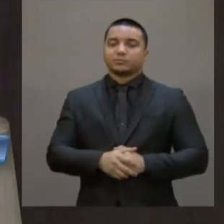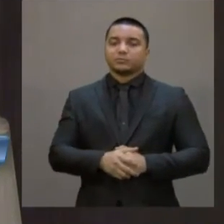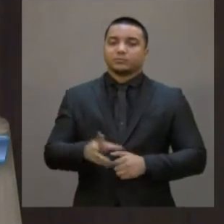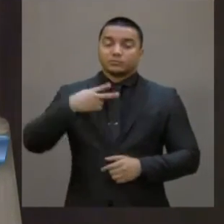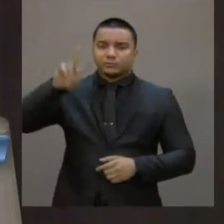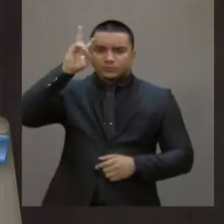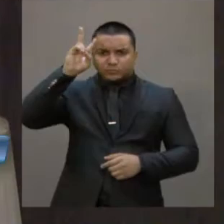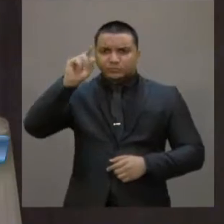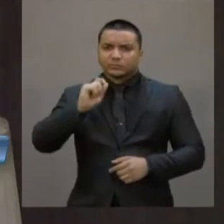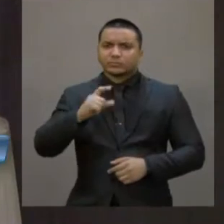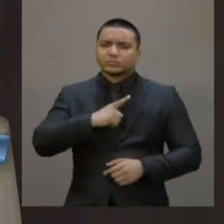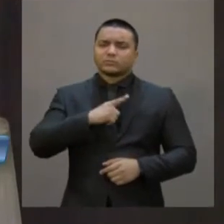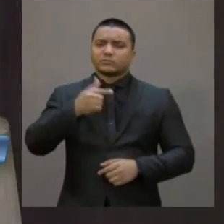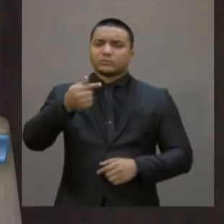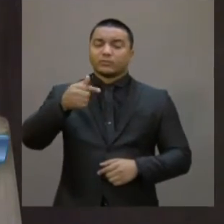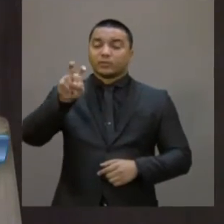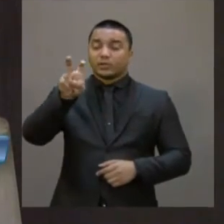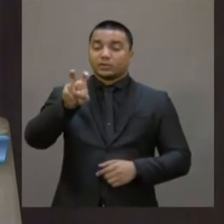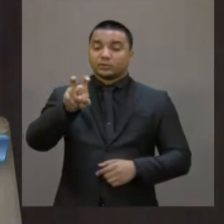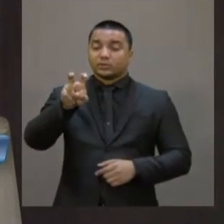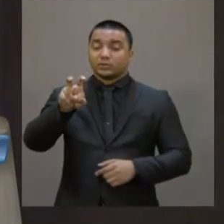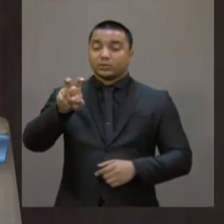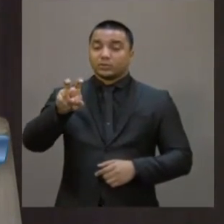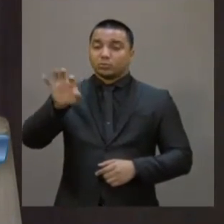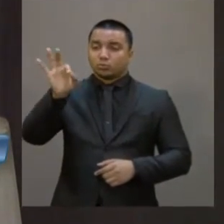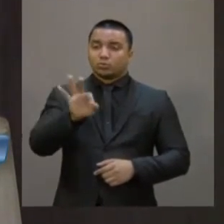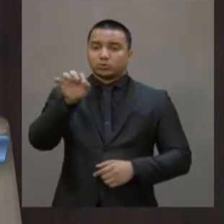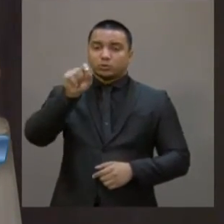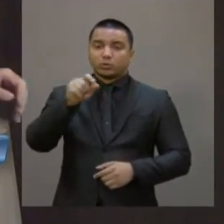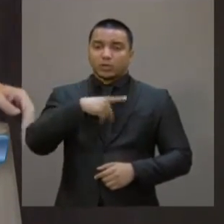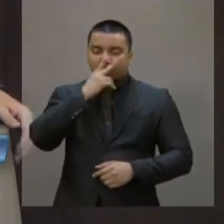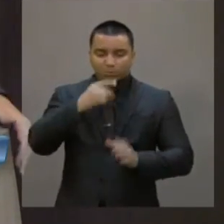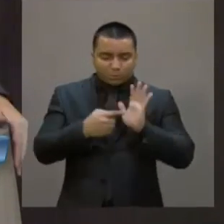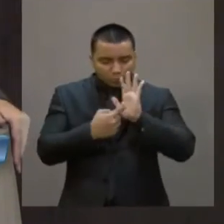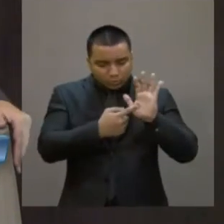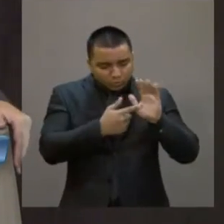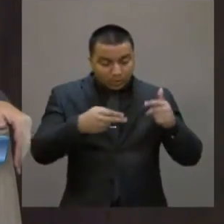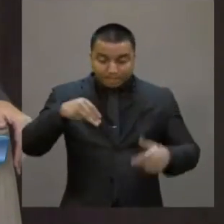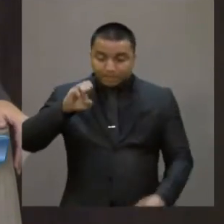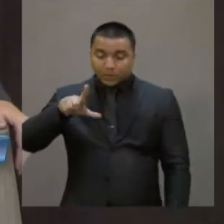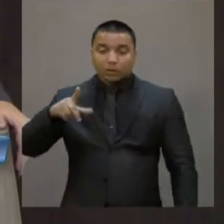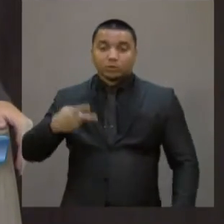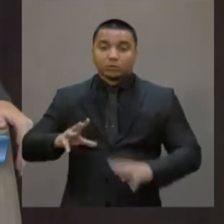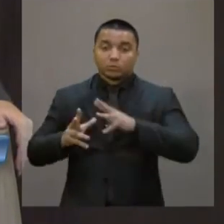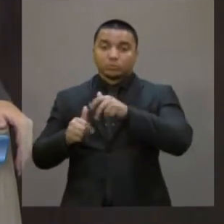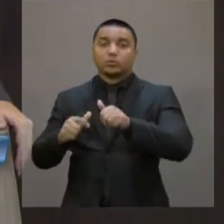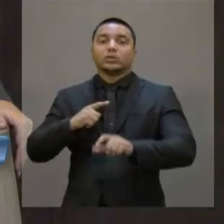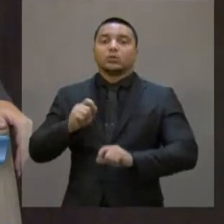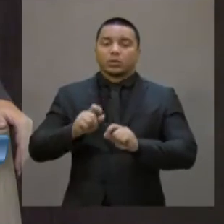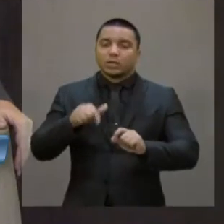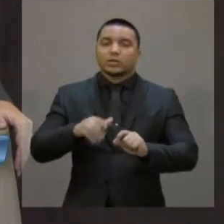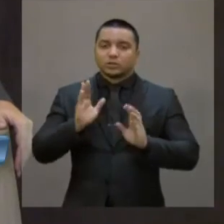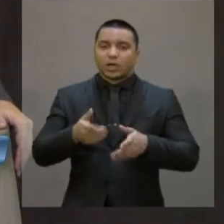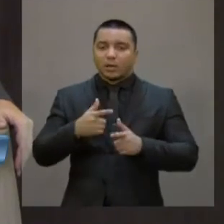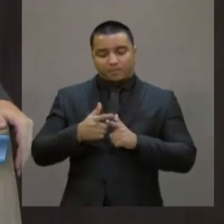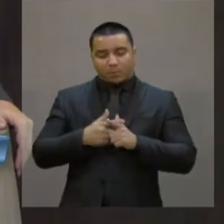que 75% das amostras de mel do mundo já têm pesticidas.